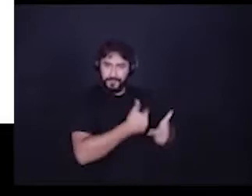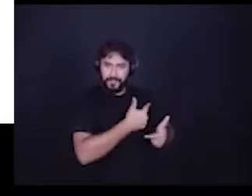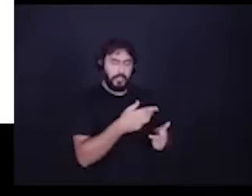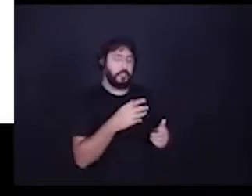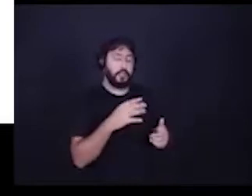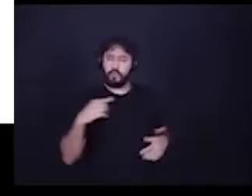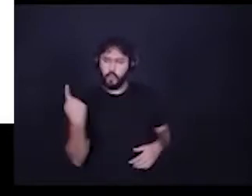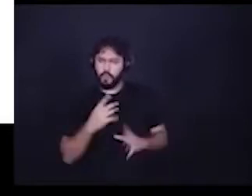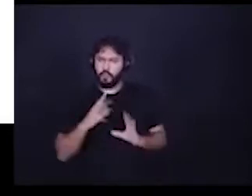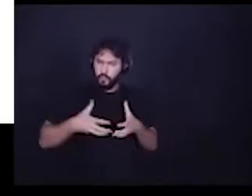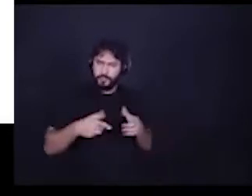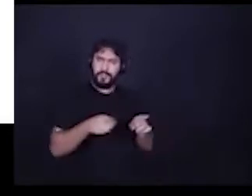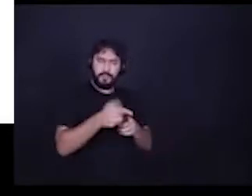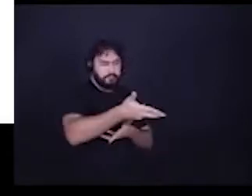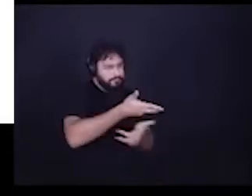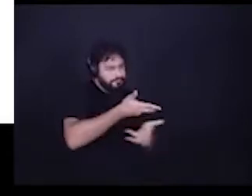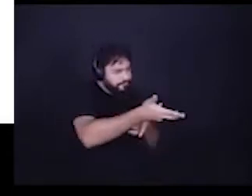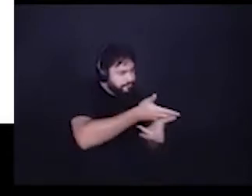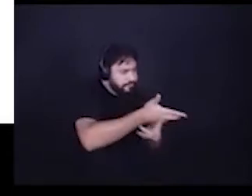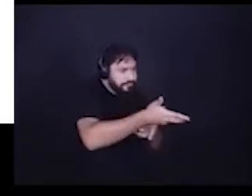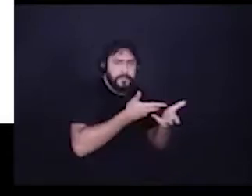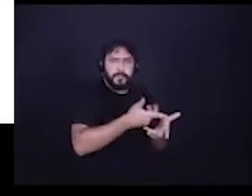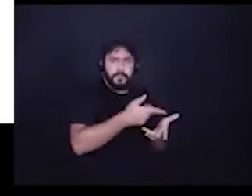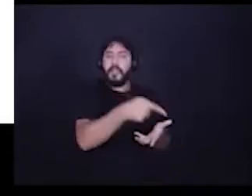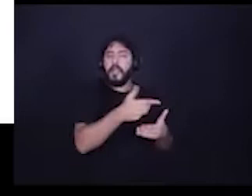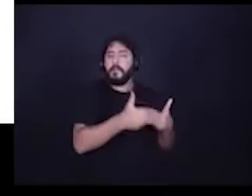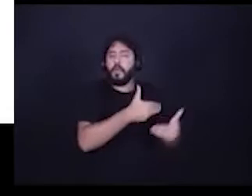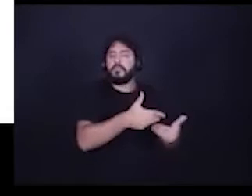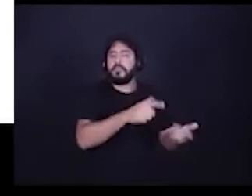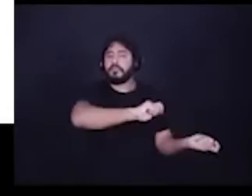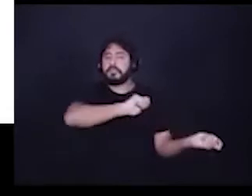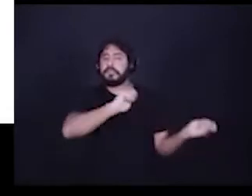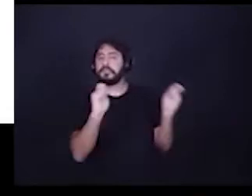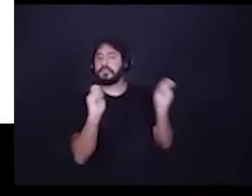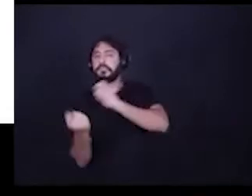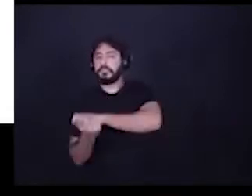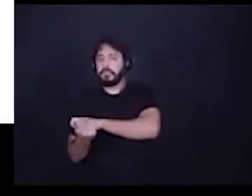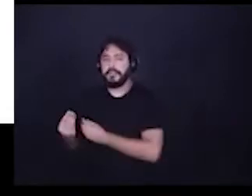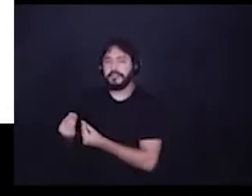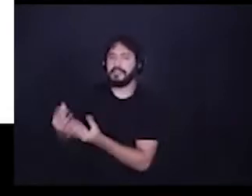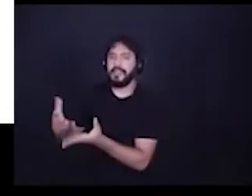relacionar nesse processo de transformar essa demanda numa entrega.